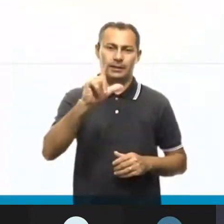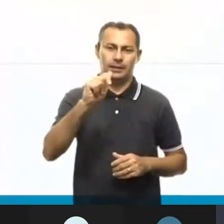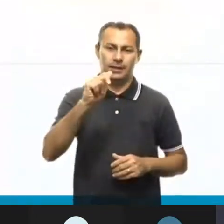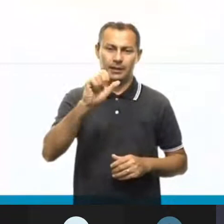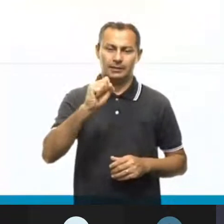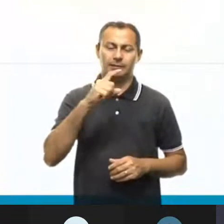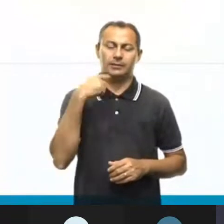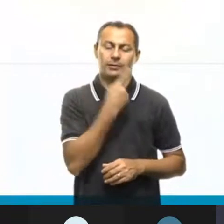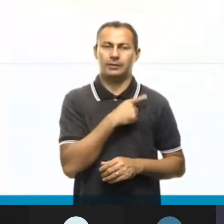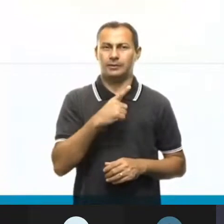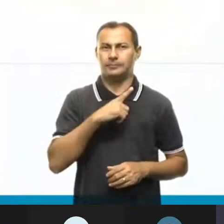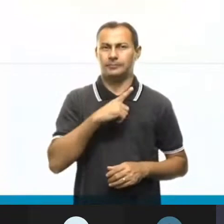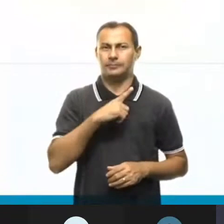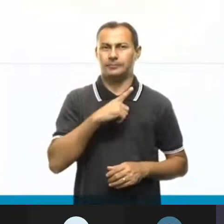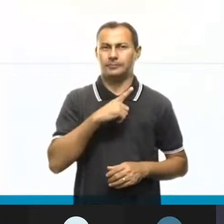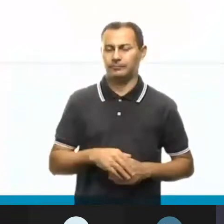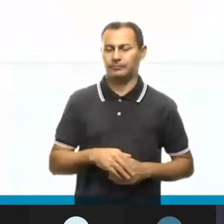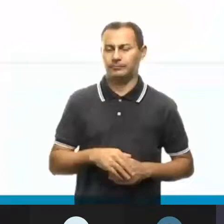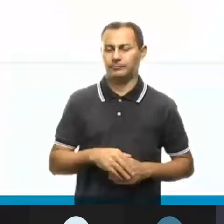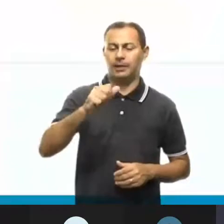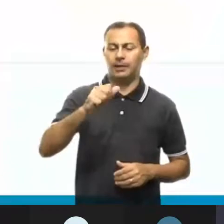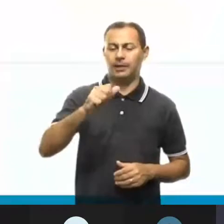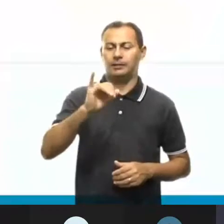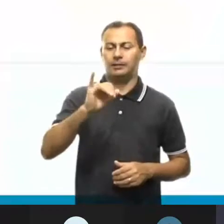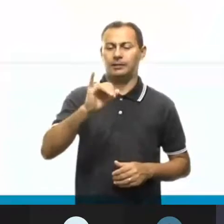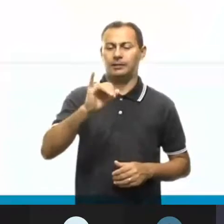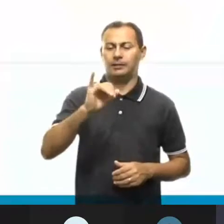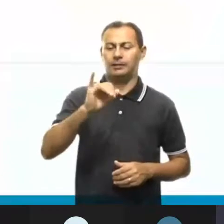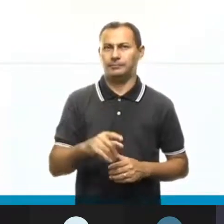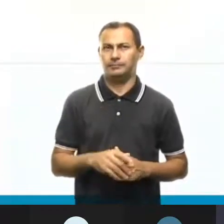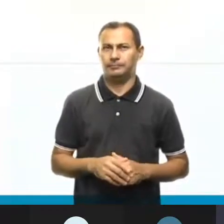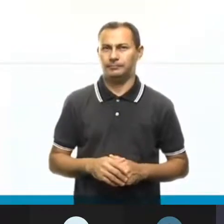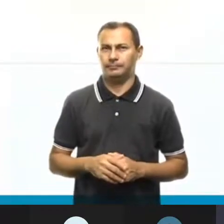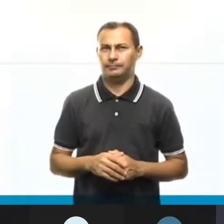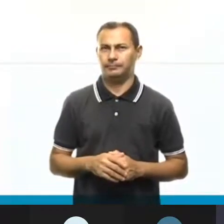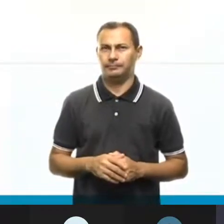que nós temos é aqui a matriz